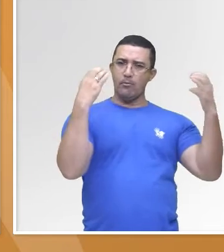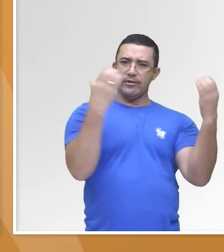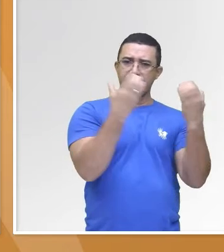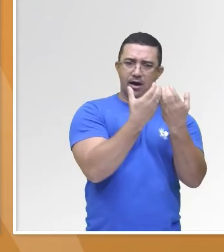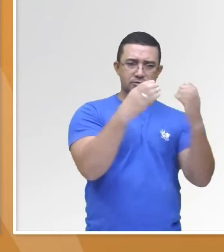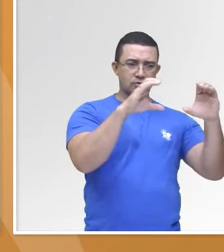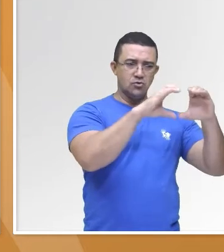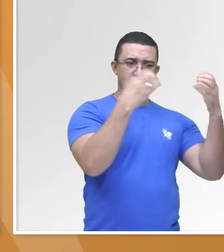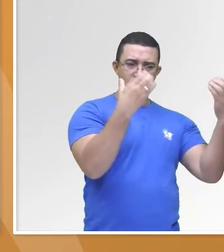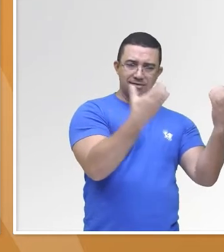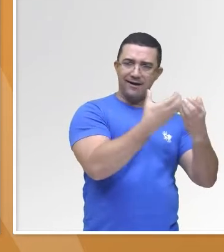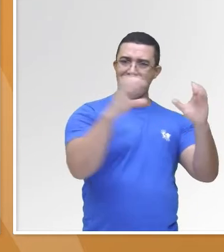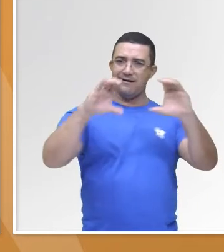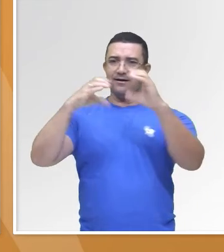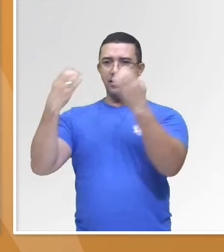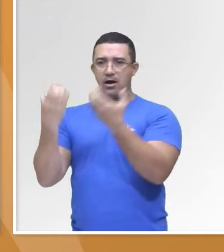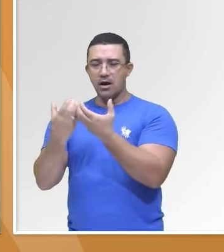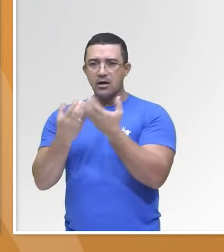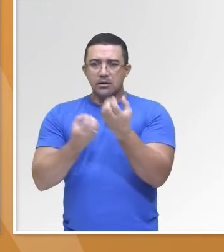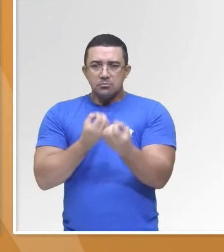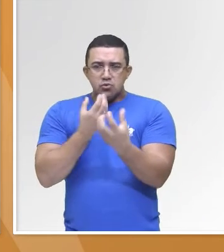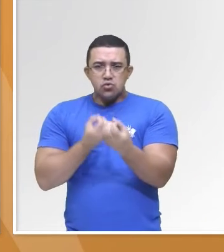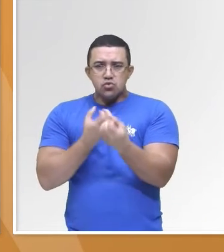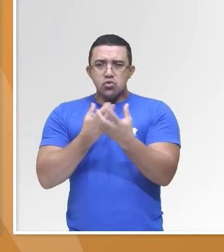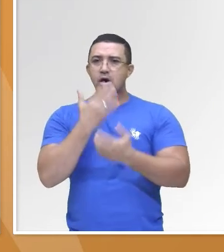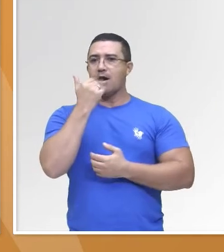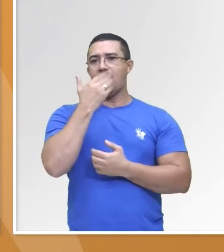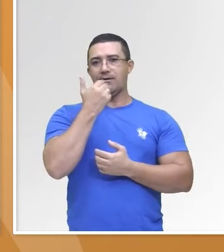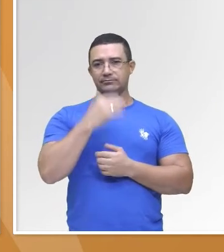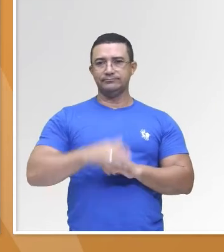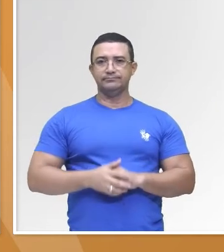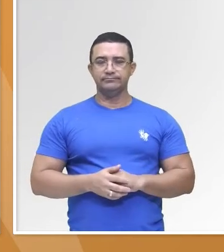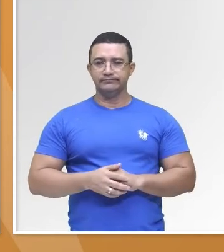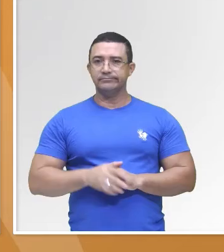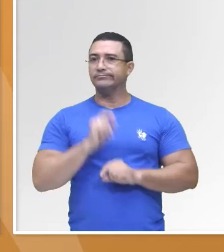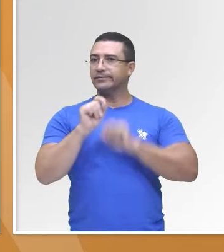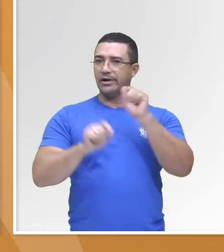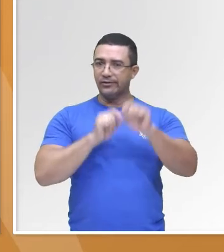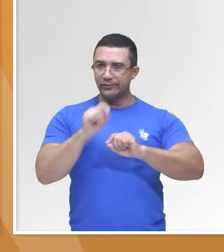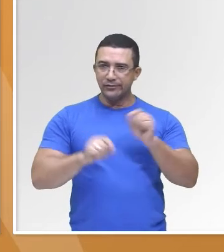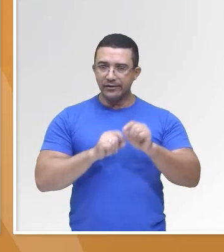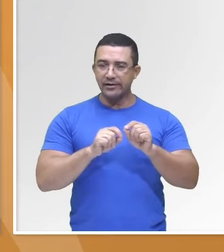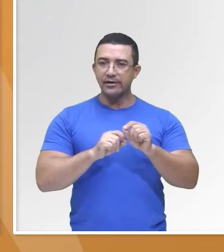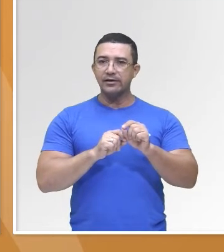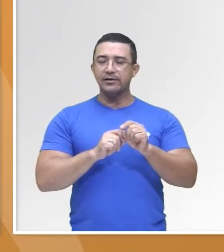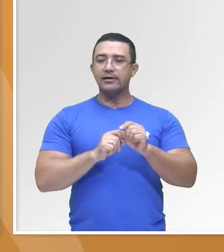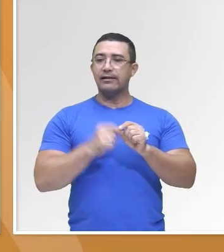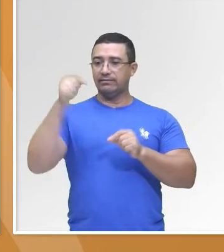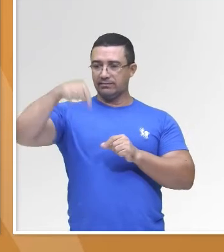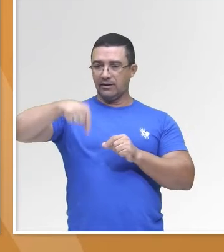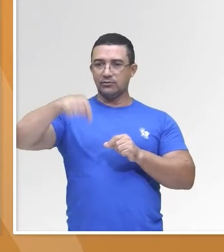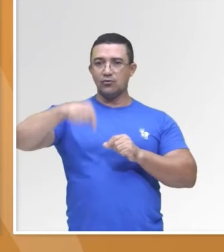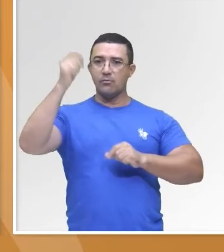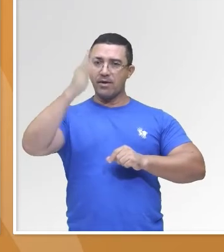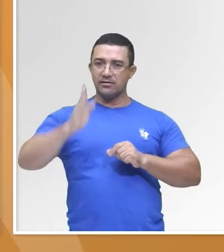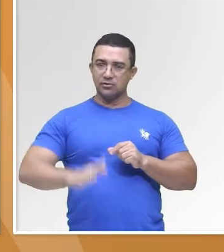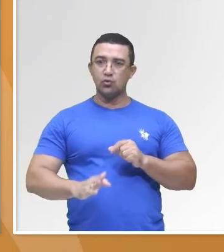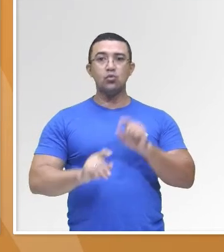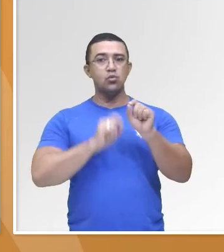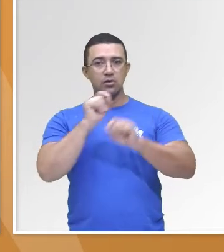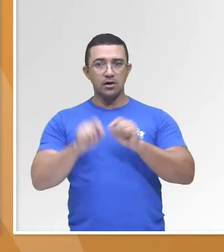produção de alimentos. E aí aconteceu o quê? O favorecimento do mercado interno, porque eles começavam